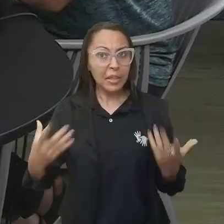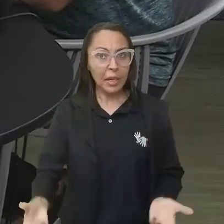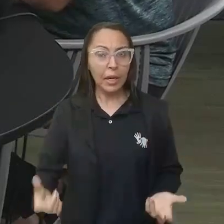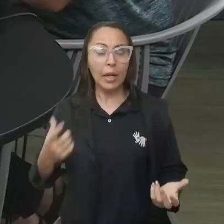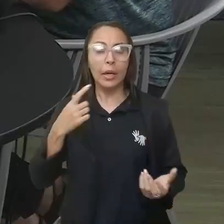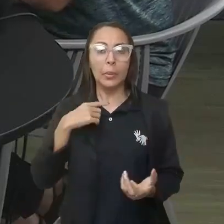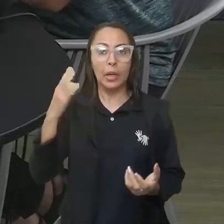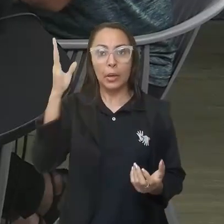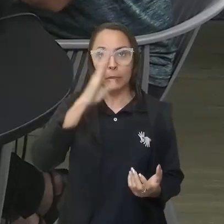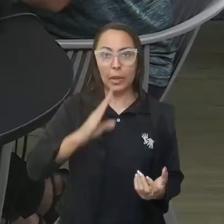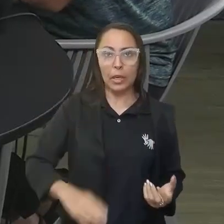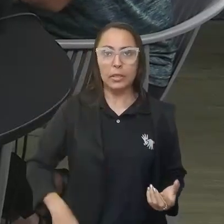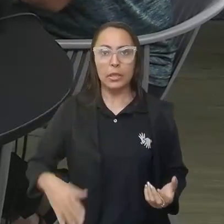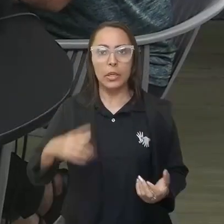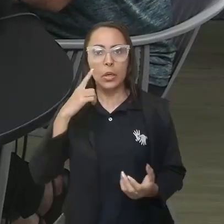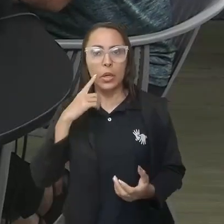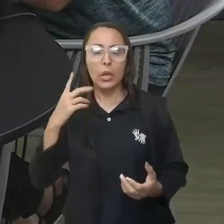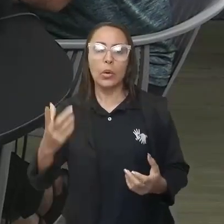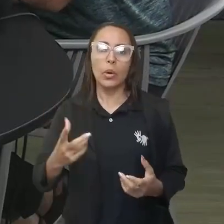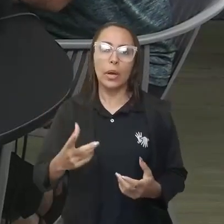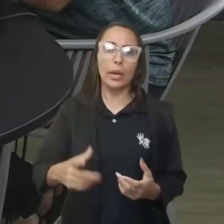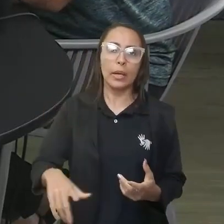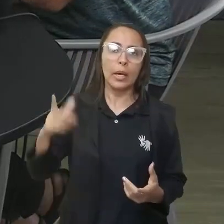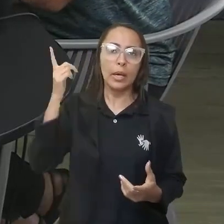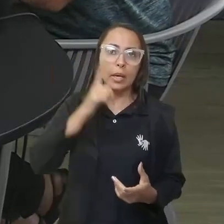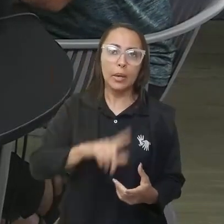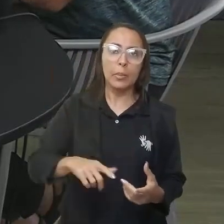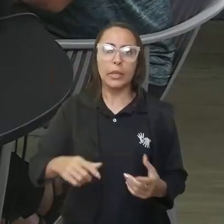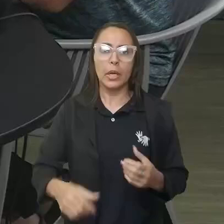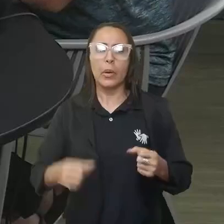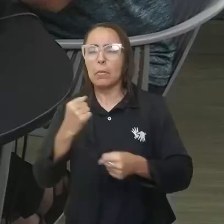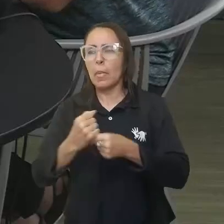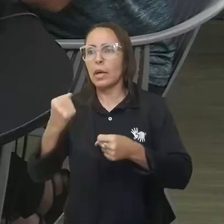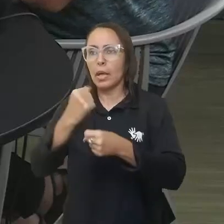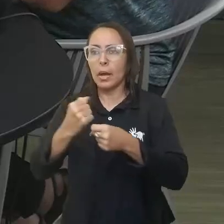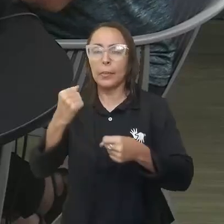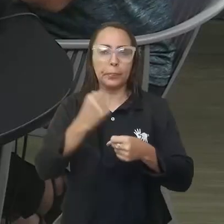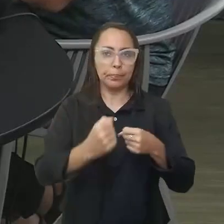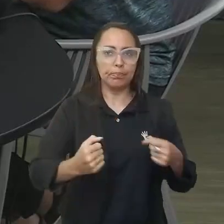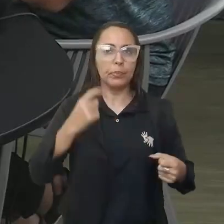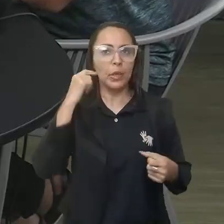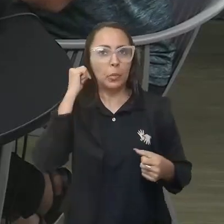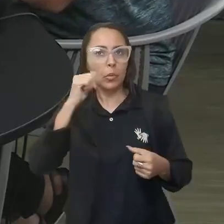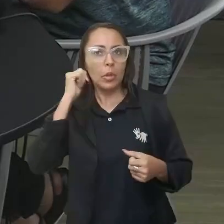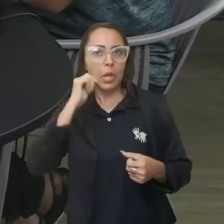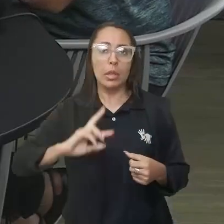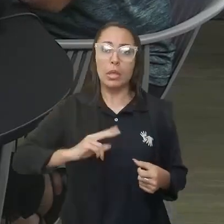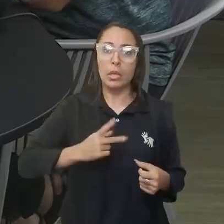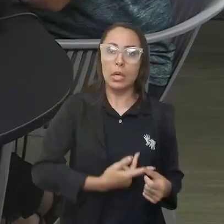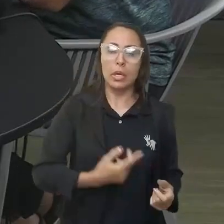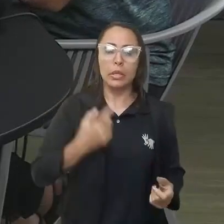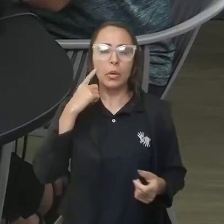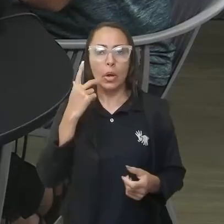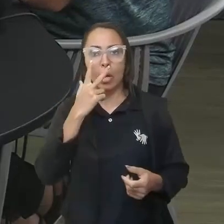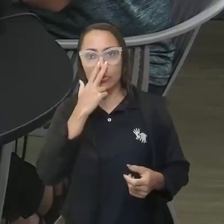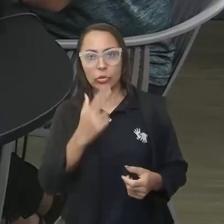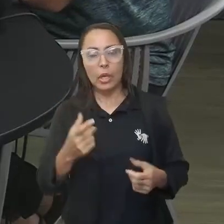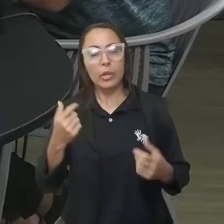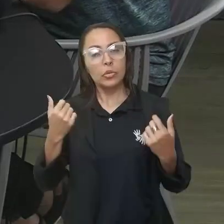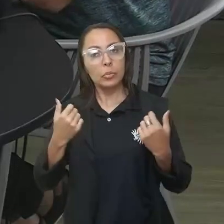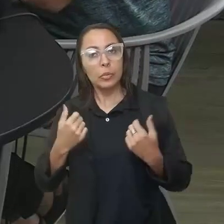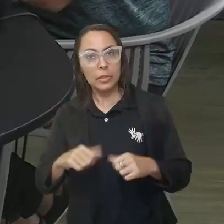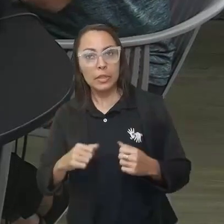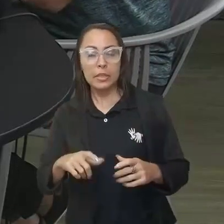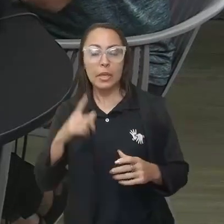em assassinato de mulheres trans. Isso. Aí eu vou ficar aqui de boa só porque eu não sou trans? Isso. Tá entendendo? Eu acho que as pessoas precisam sair